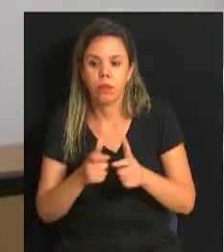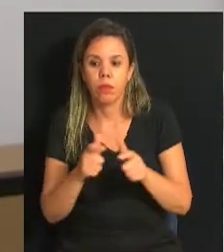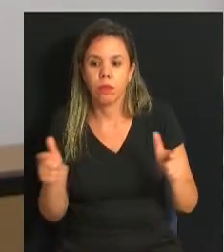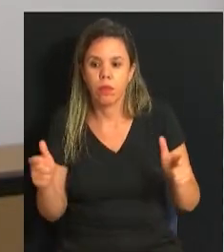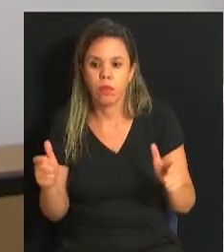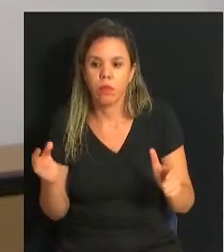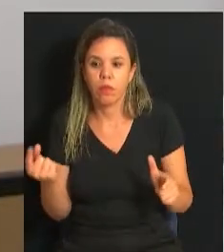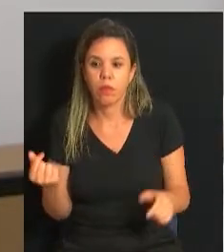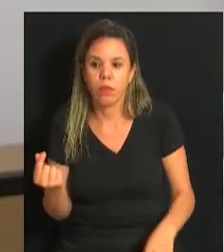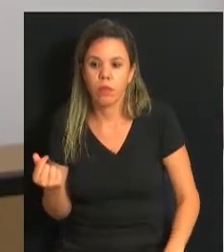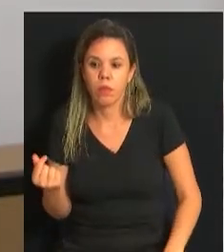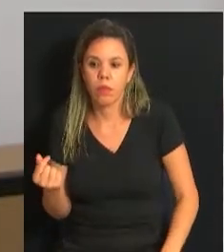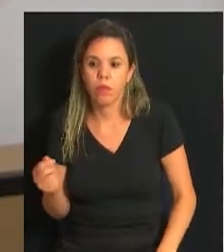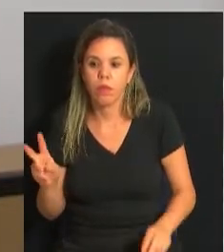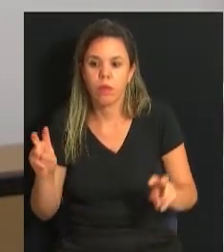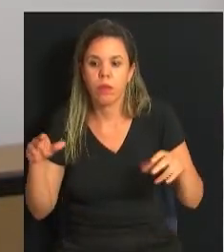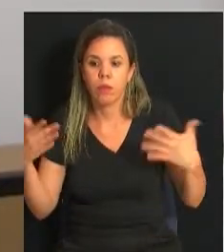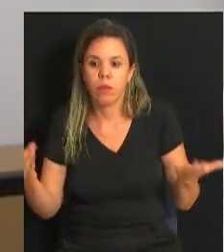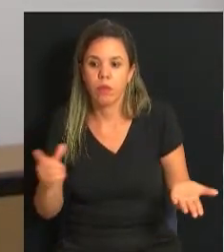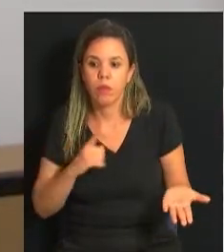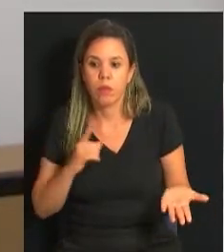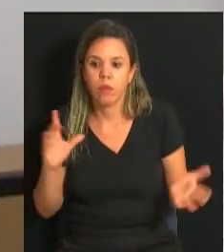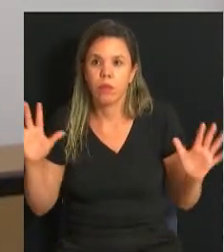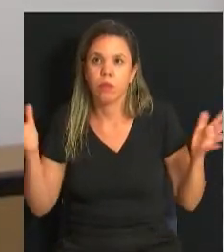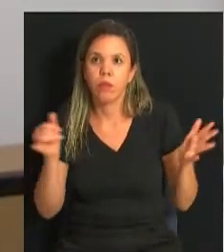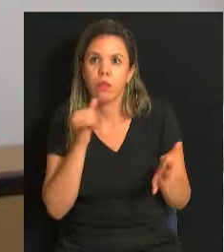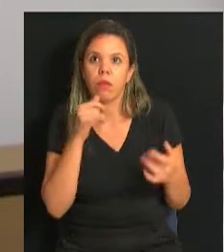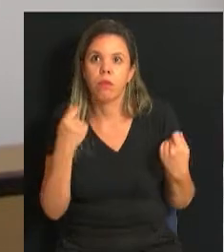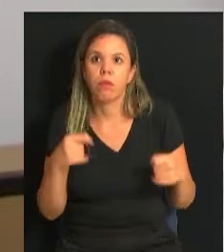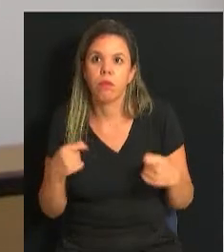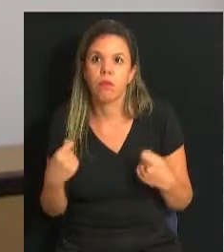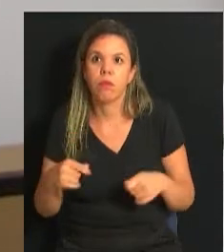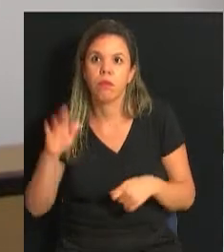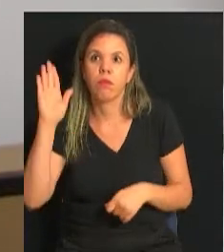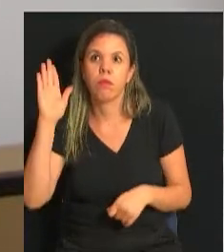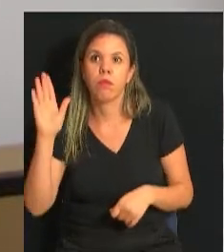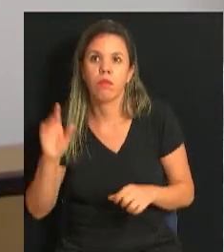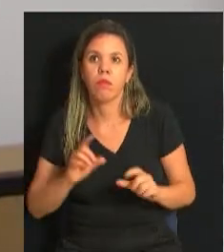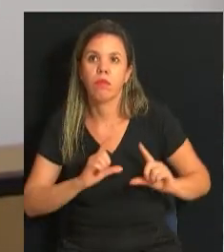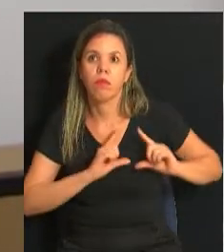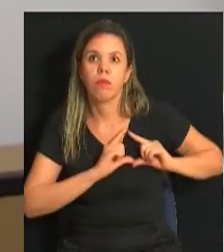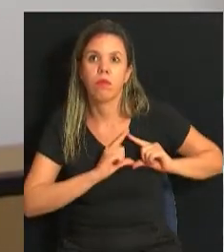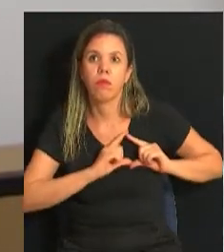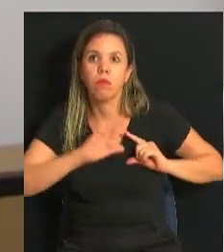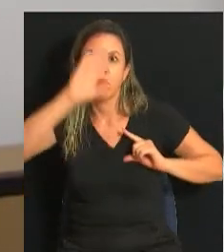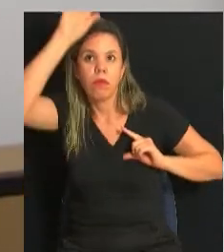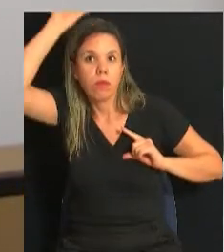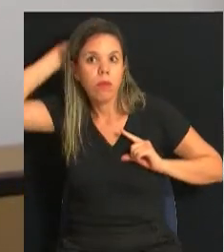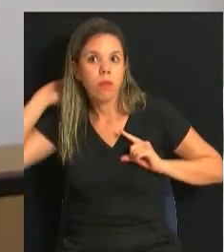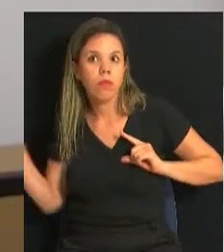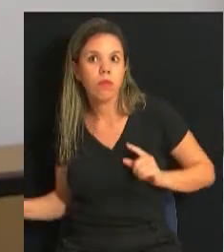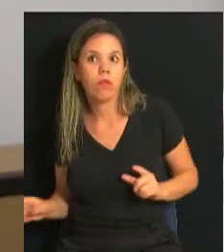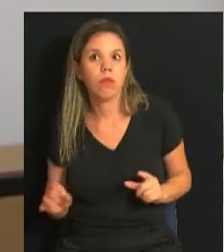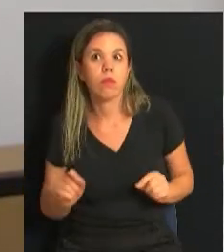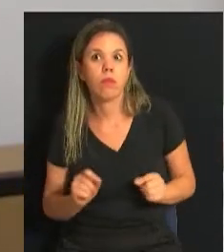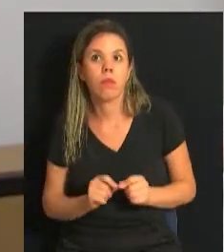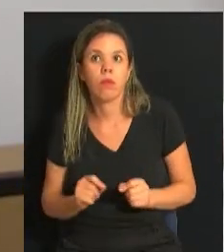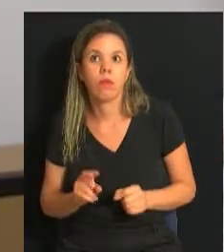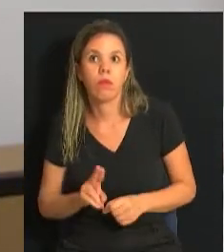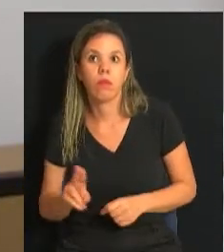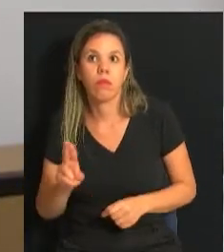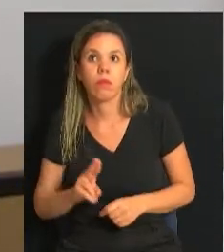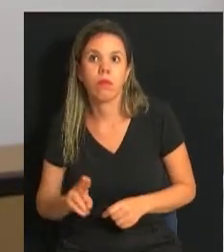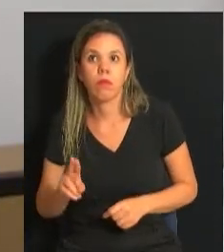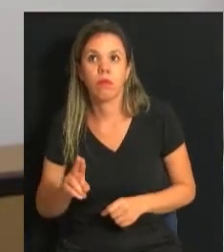recursos só quando tem um evento que necessita mais da Defesa Civil para o que elas iva